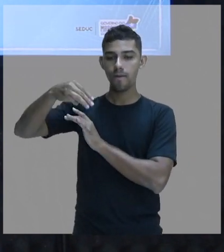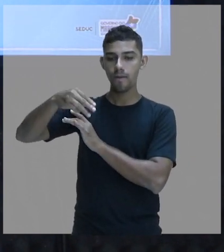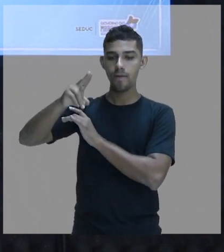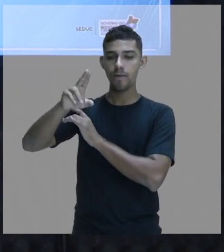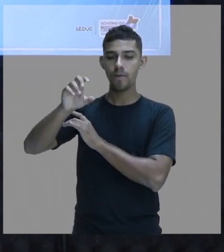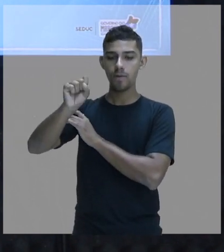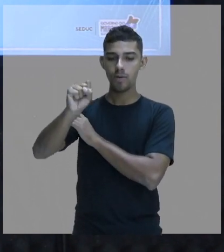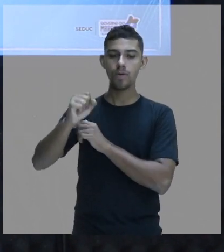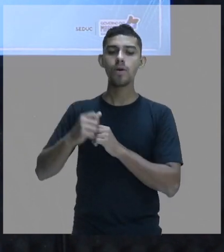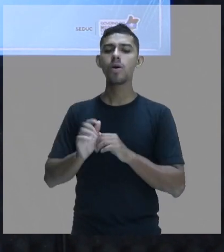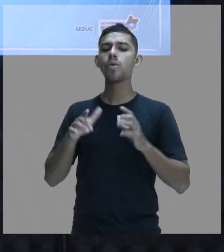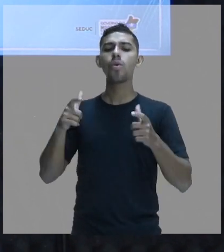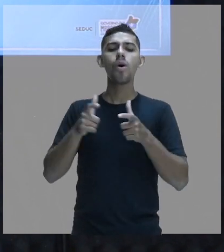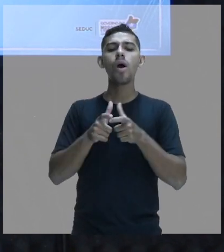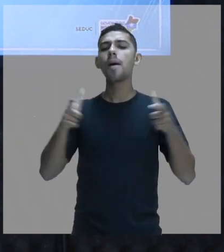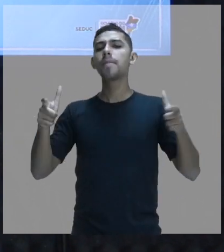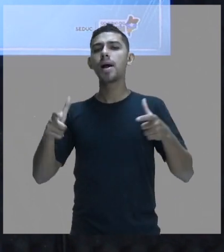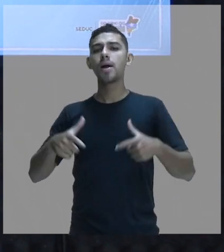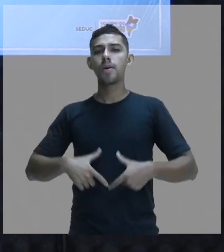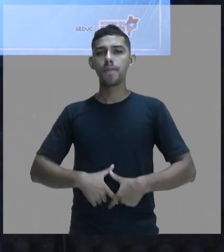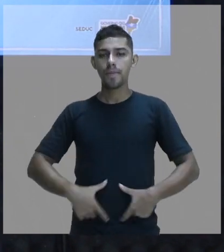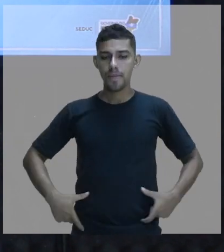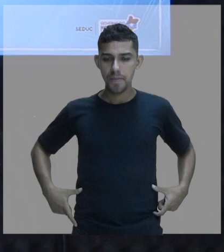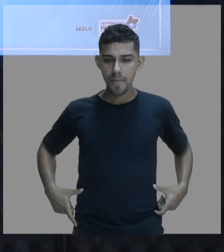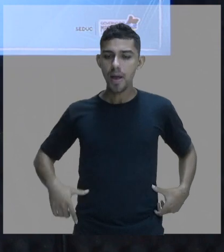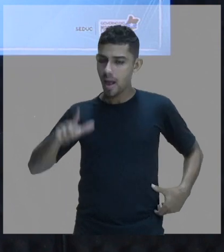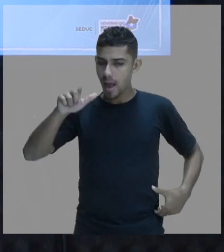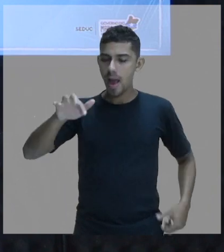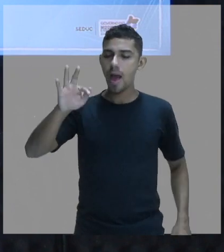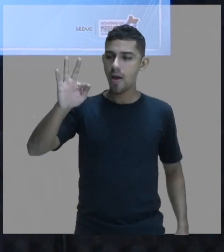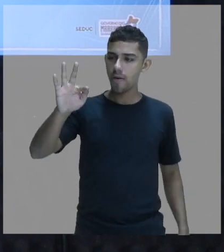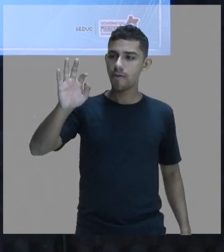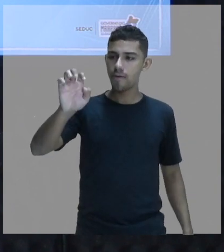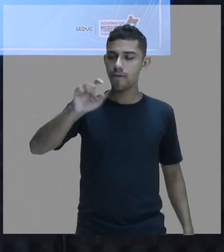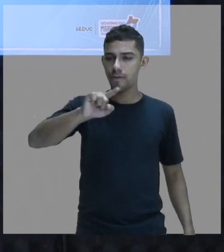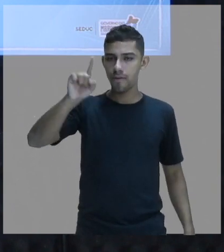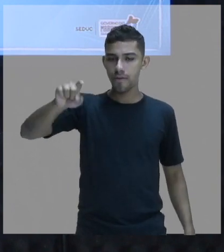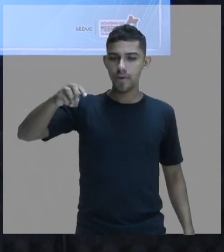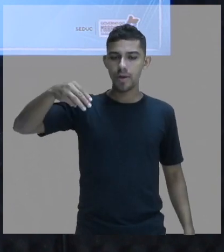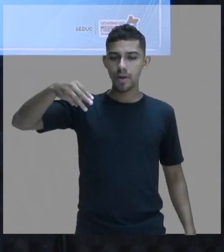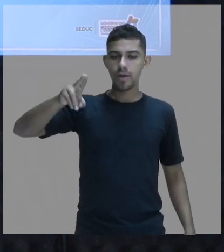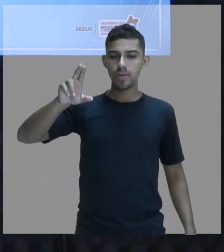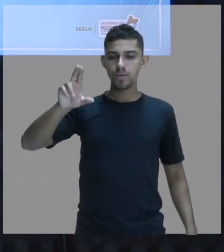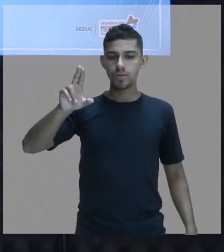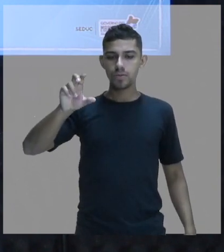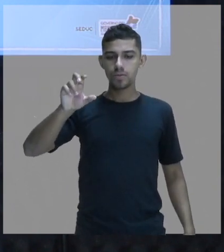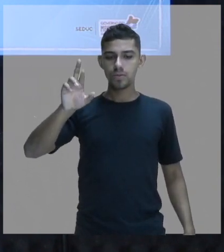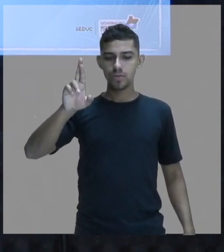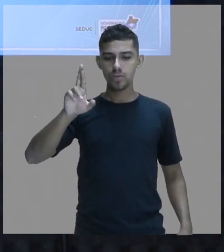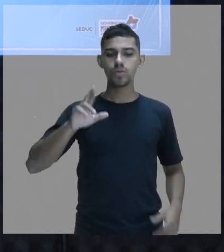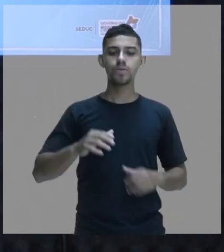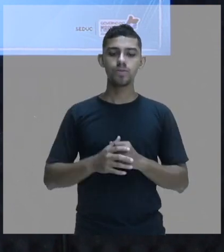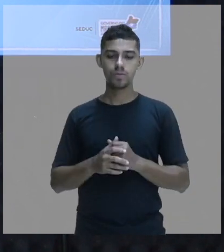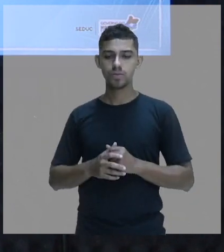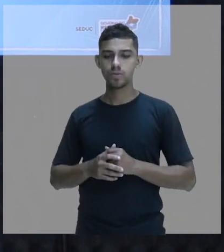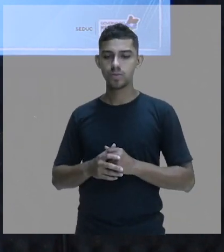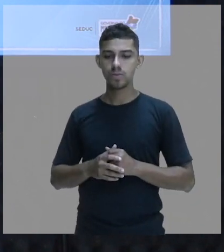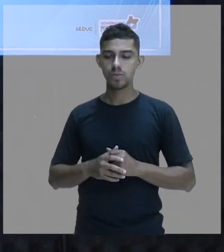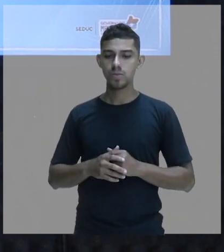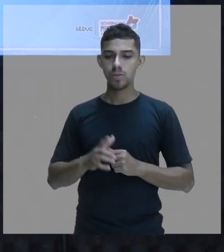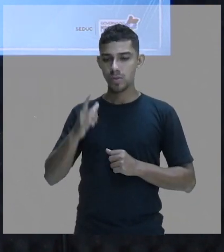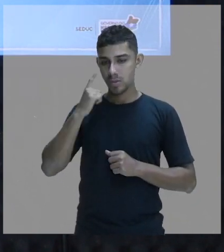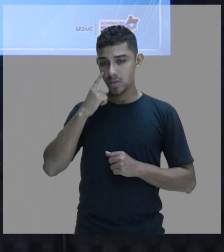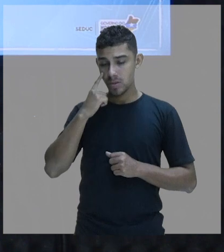maior osso do corpo humano? Todos irão responder, é o fêmur. Isso todo mundo sabe quando a gente fala de sistema esquelético. Aí